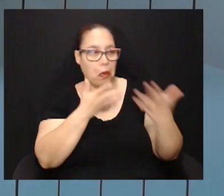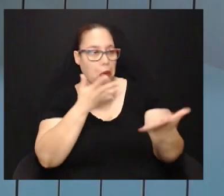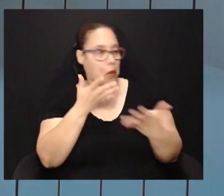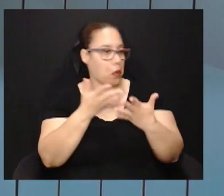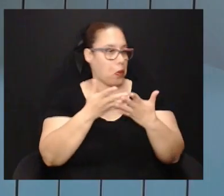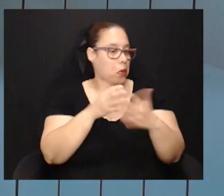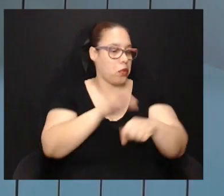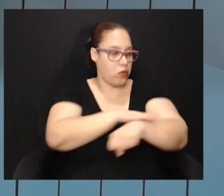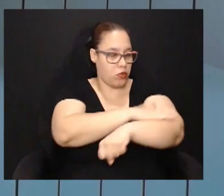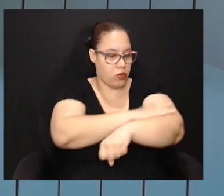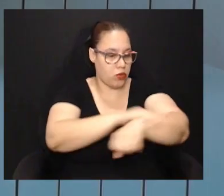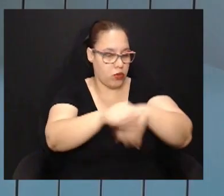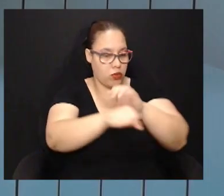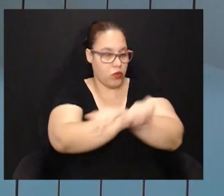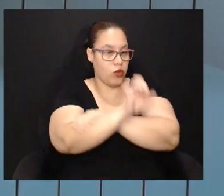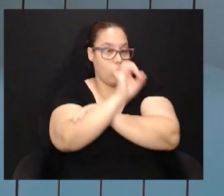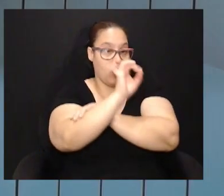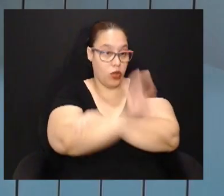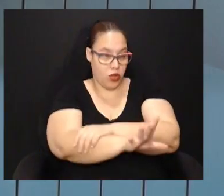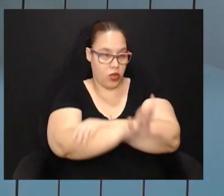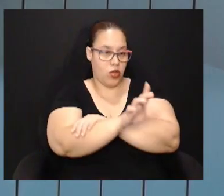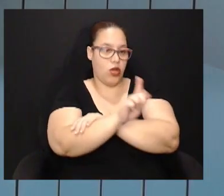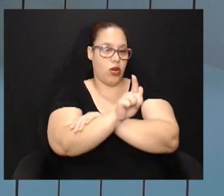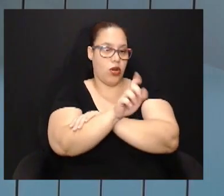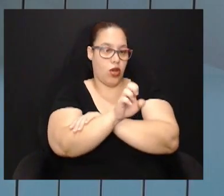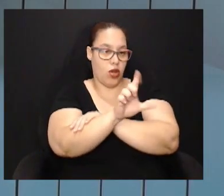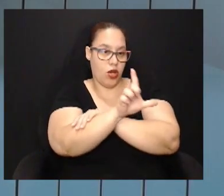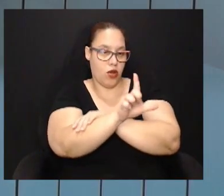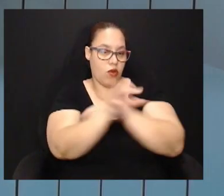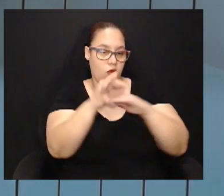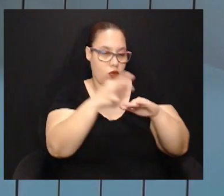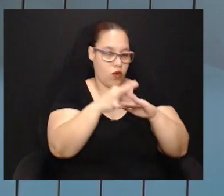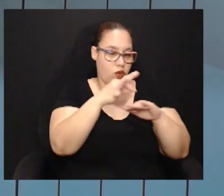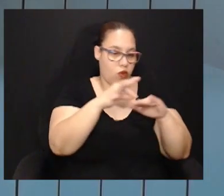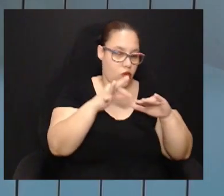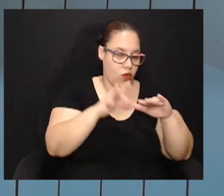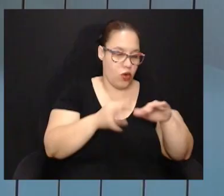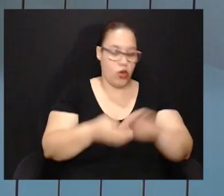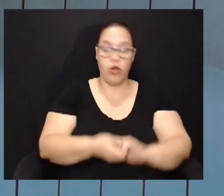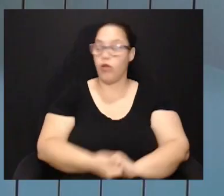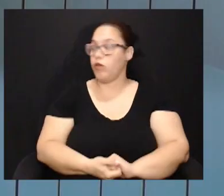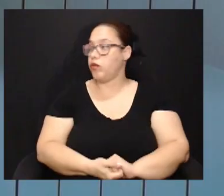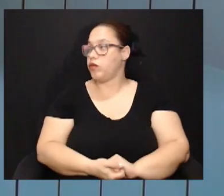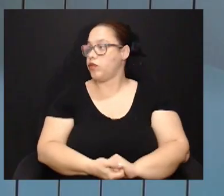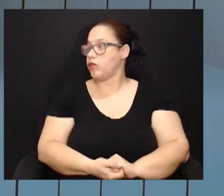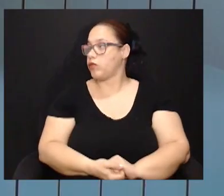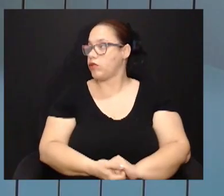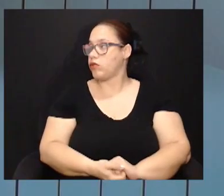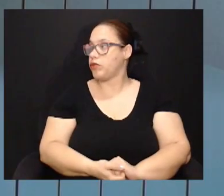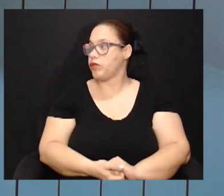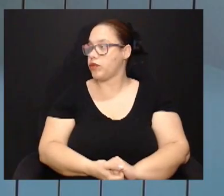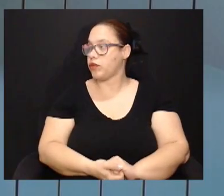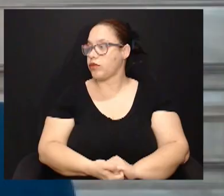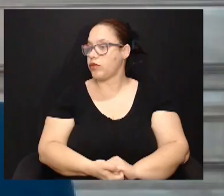também de hidratantes ou somente na questão da esmaltação?